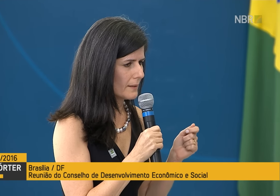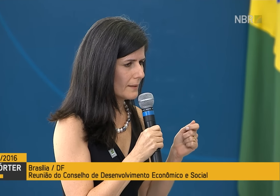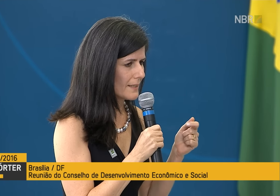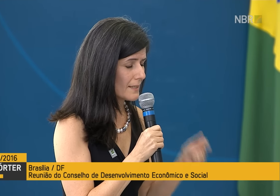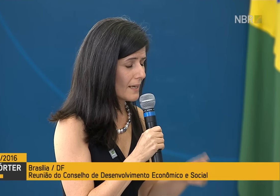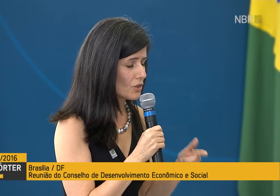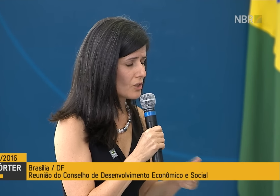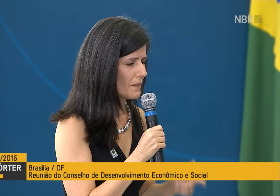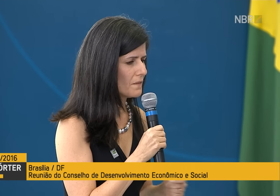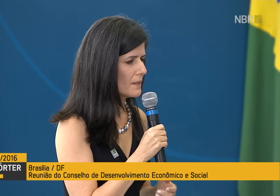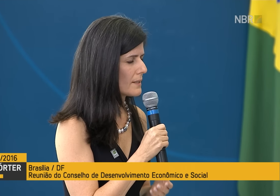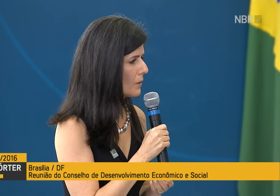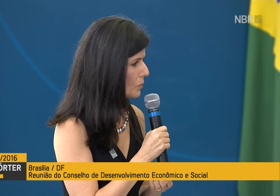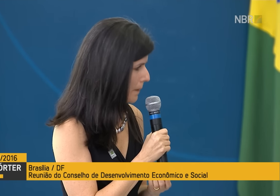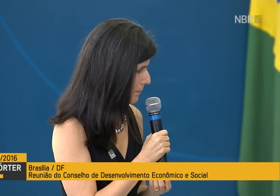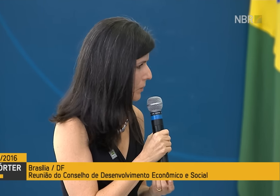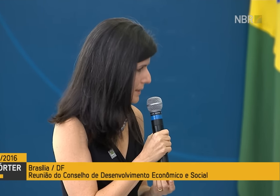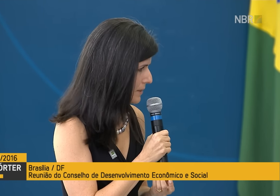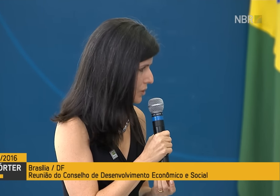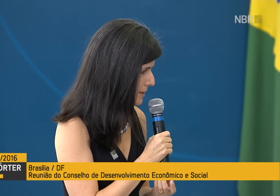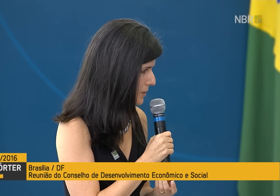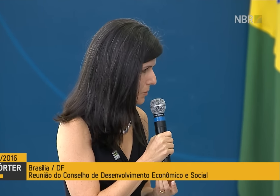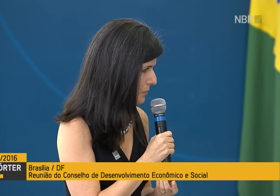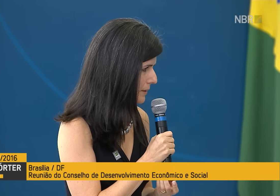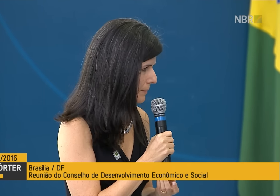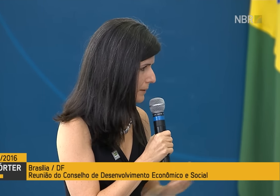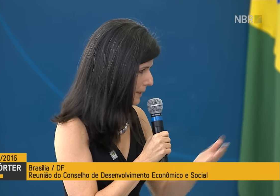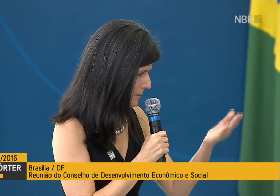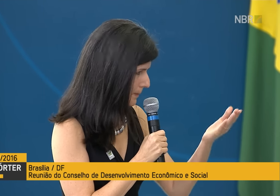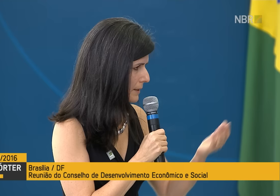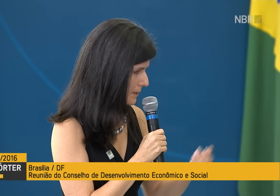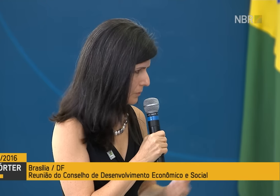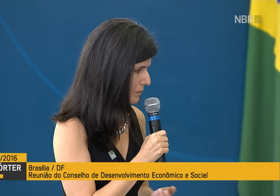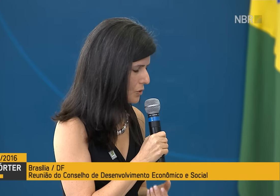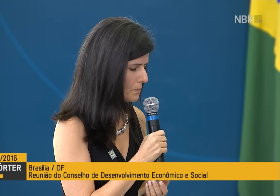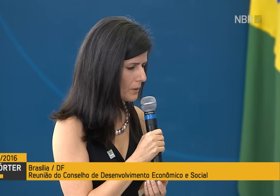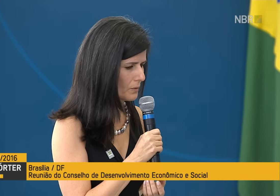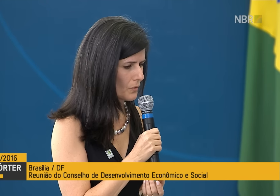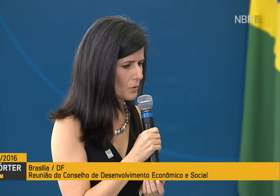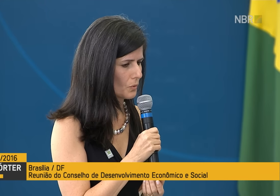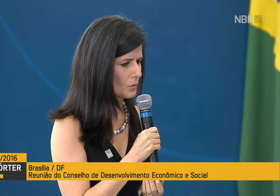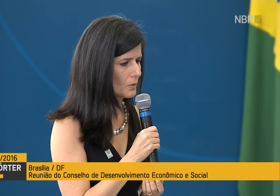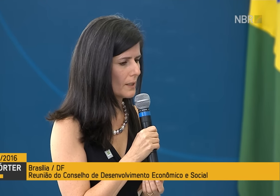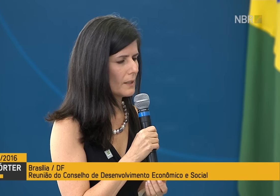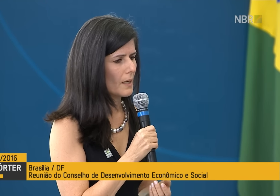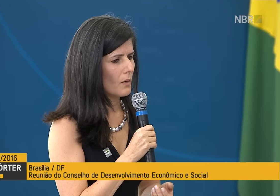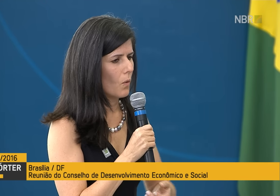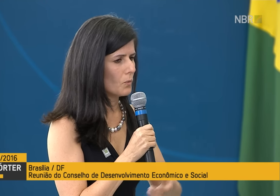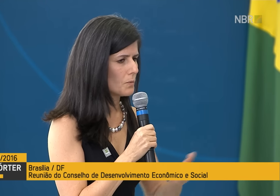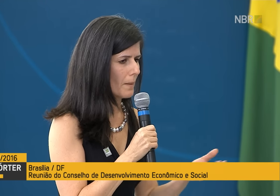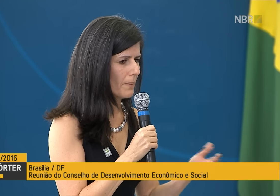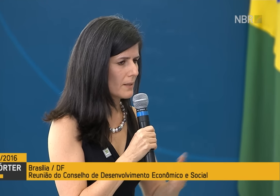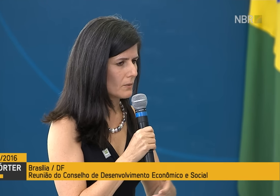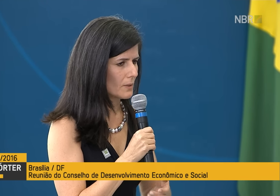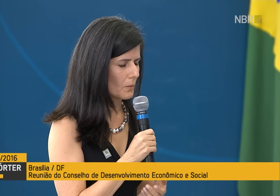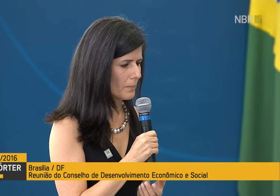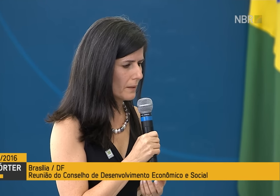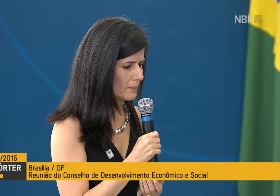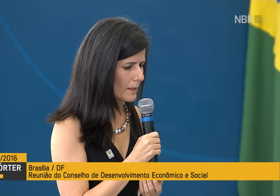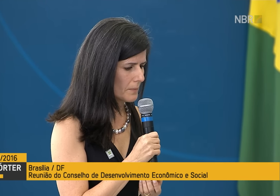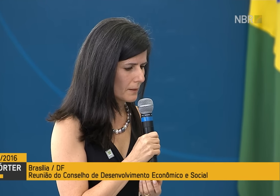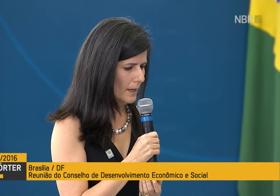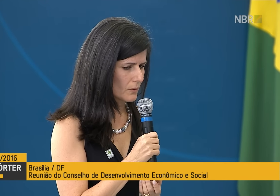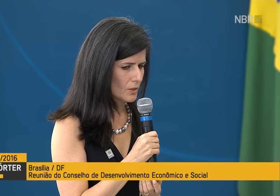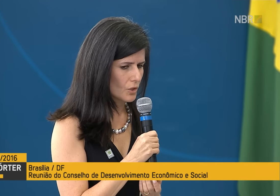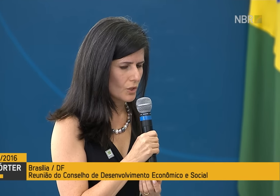da necessidade de definição do papel das agências governamentais para a questão do investimento em infraestrutura. Como os papéis não estão